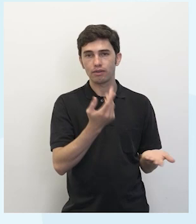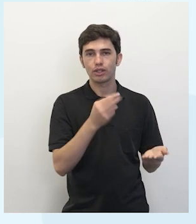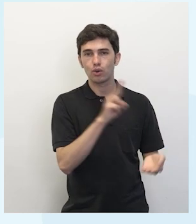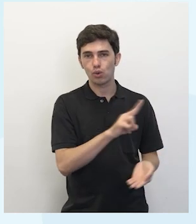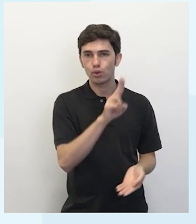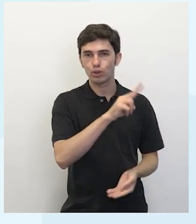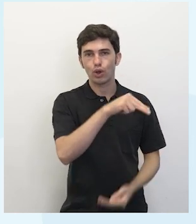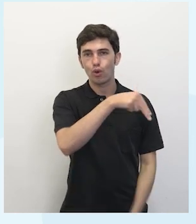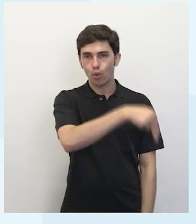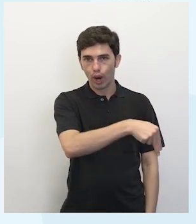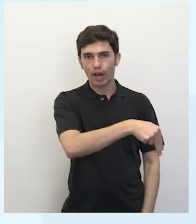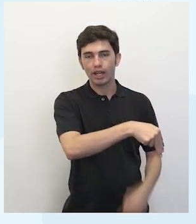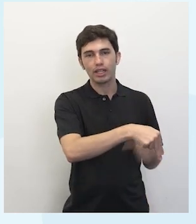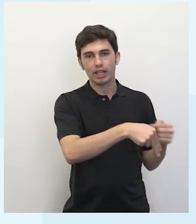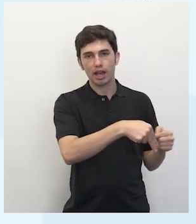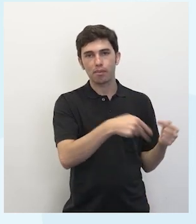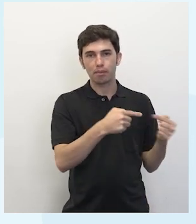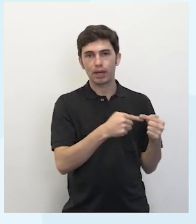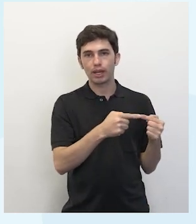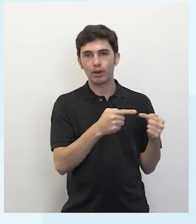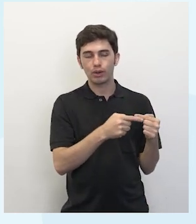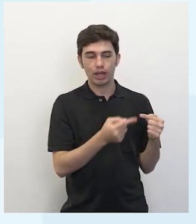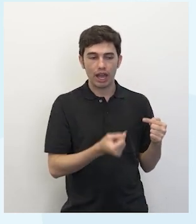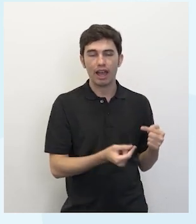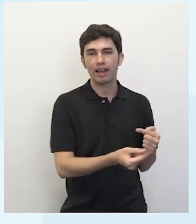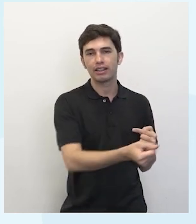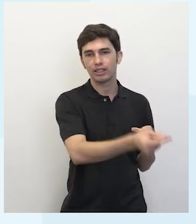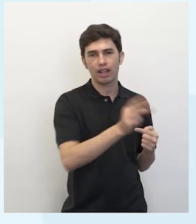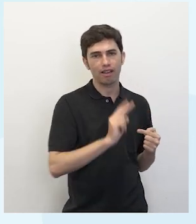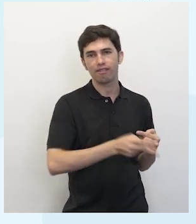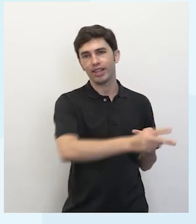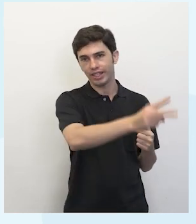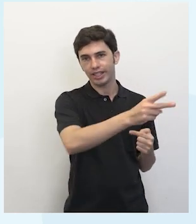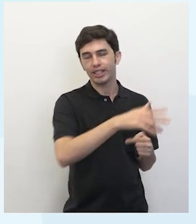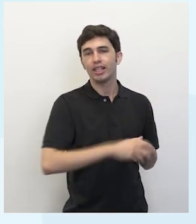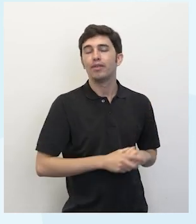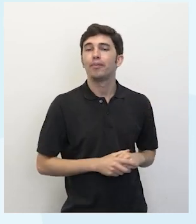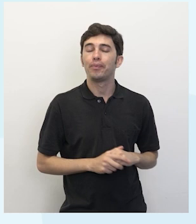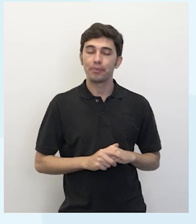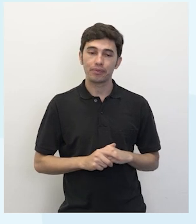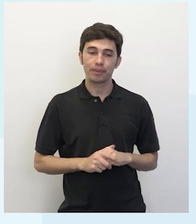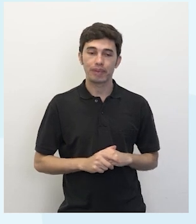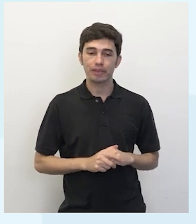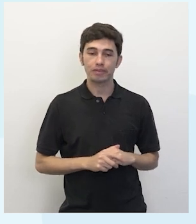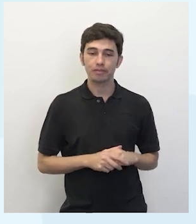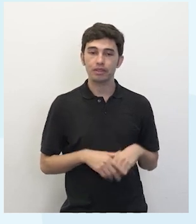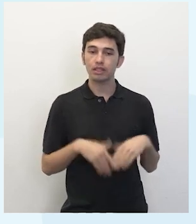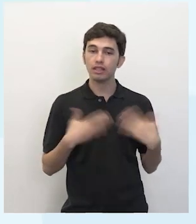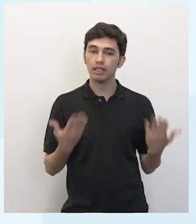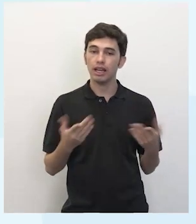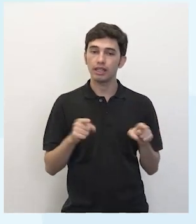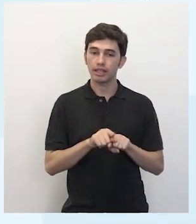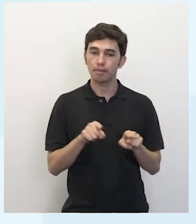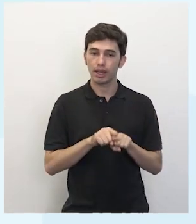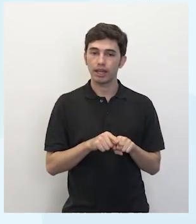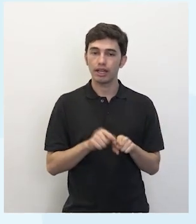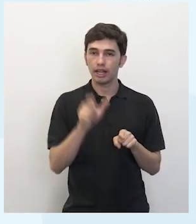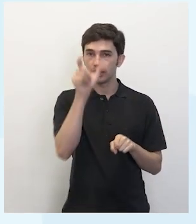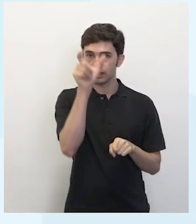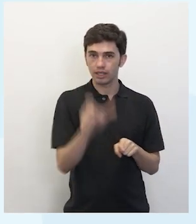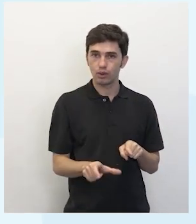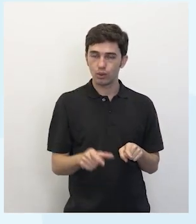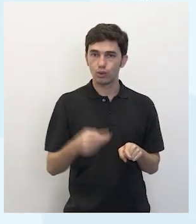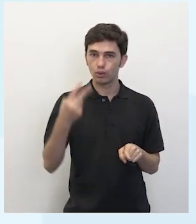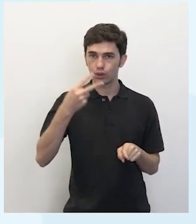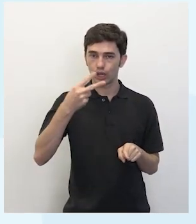para dar a ideia, a noção algébrica, né, aí o que a gente percebe, que aqui a gente vai ter a